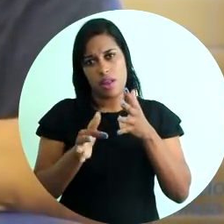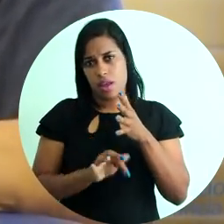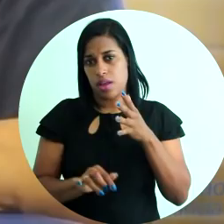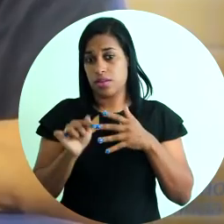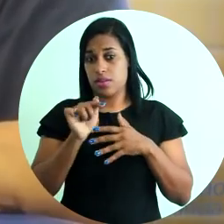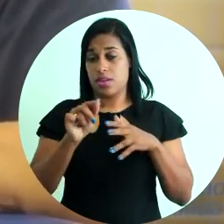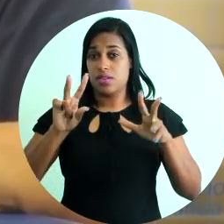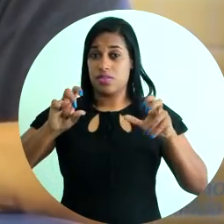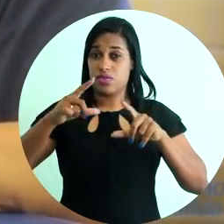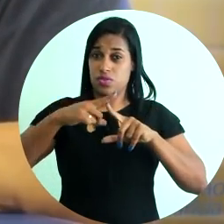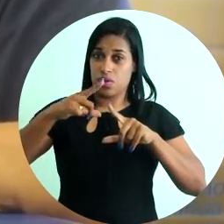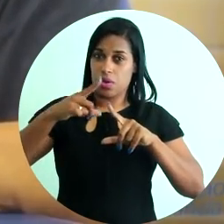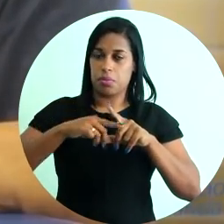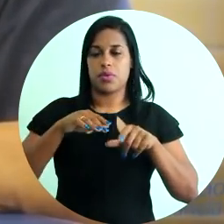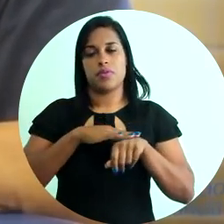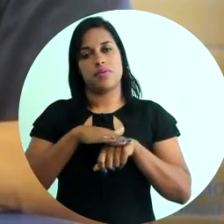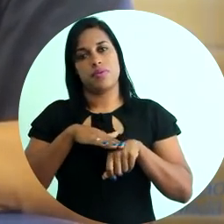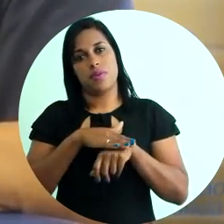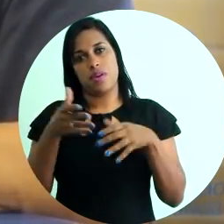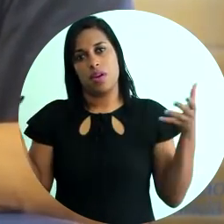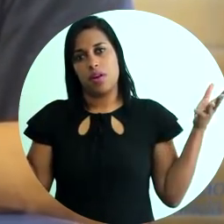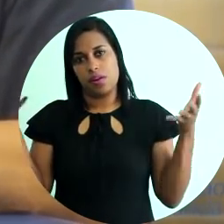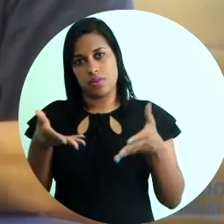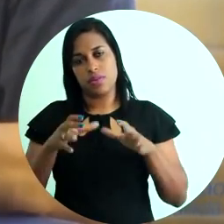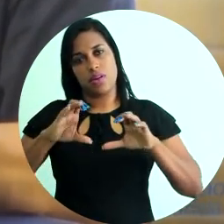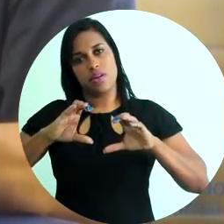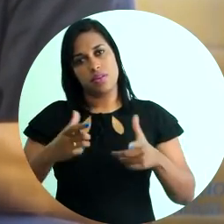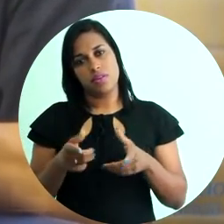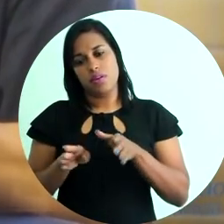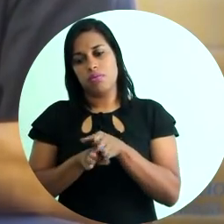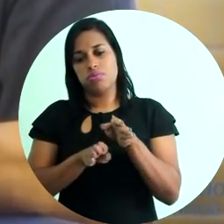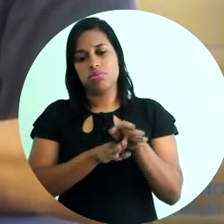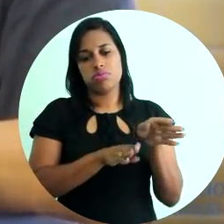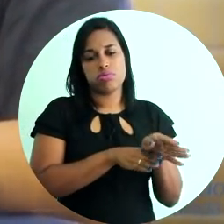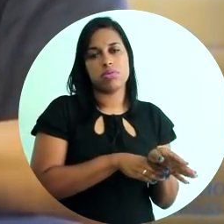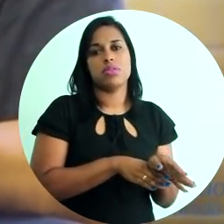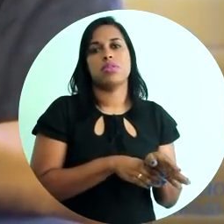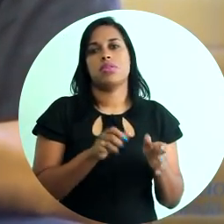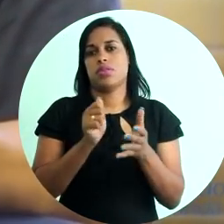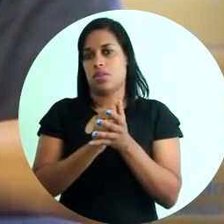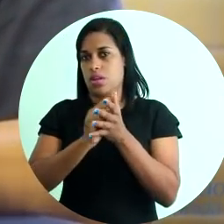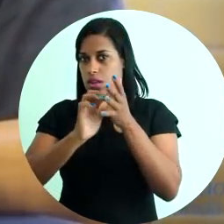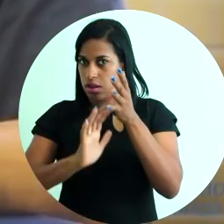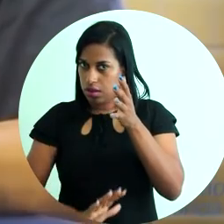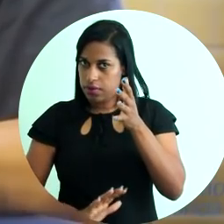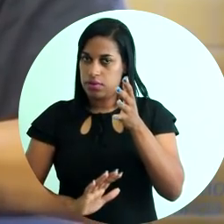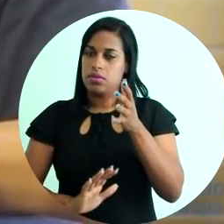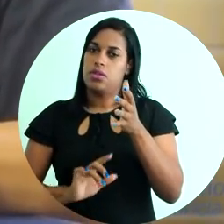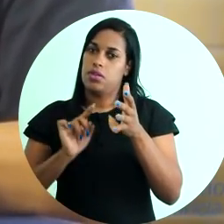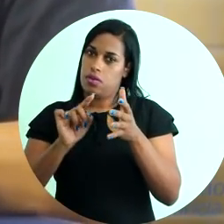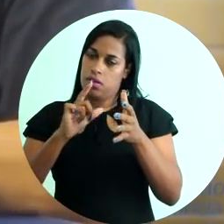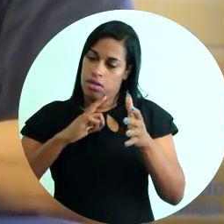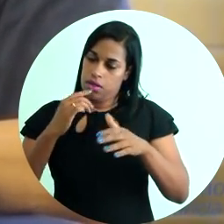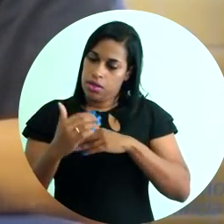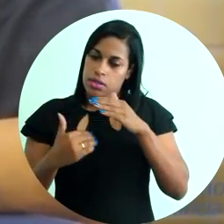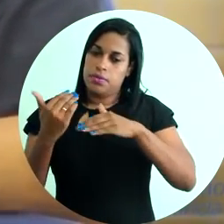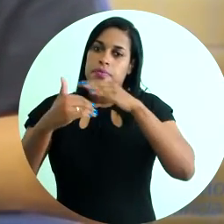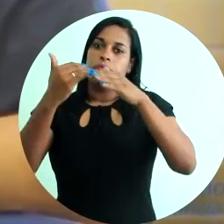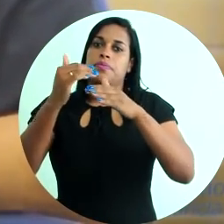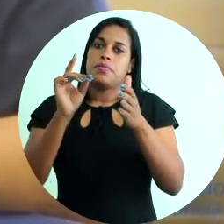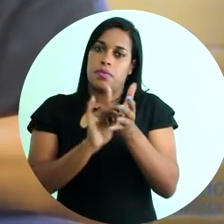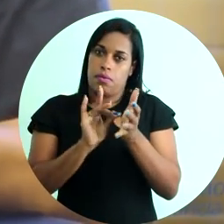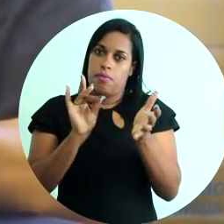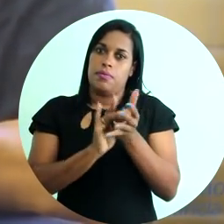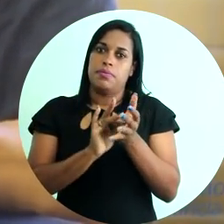relacionados a esses tópicos que nós comentamos aqui agora. E, claro, orientações também relacionadas às atividades que você vai realizar,